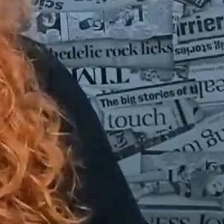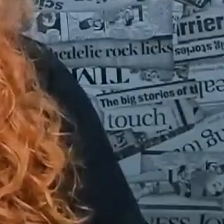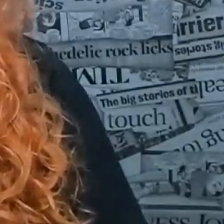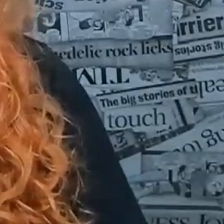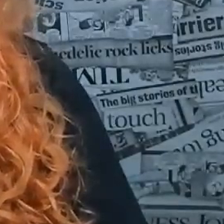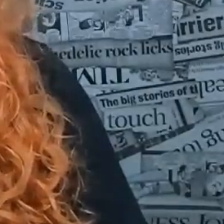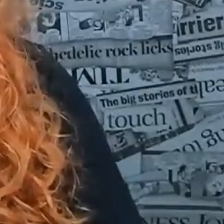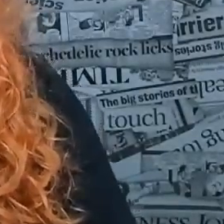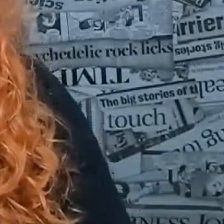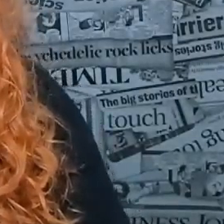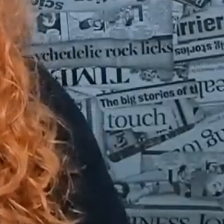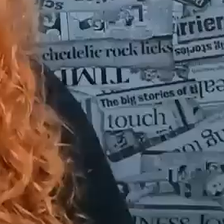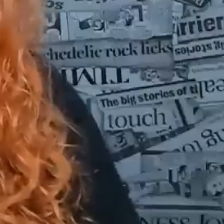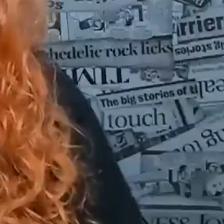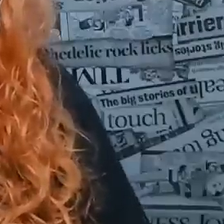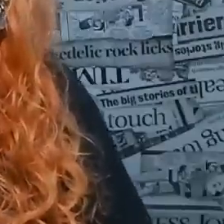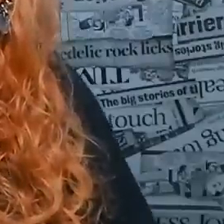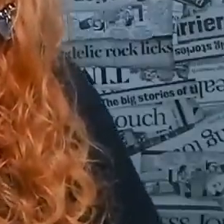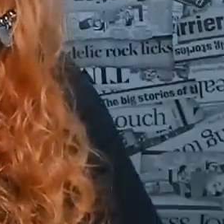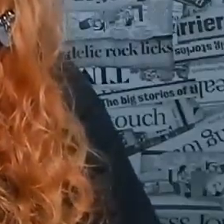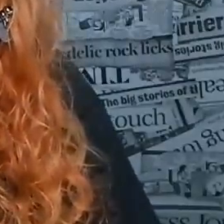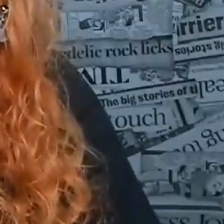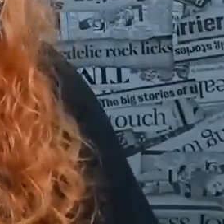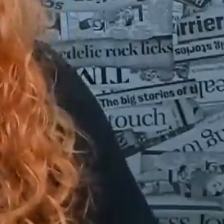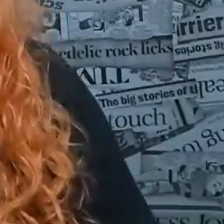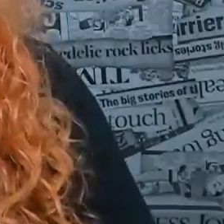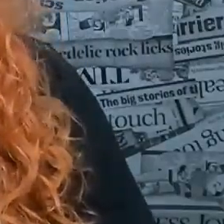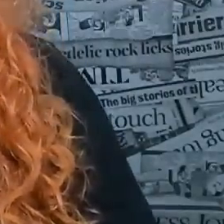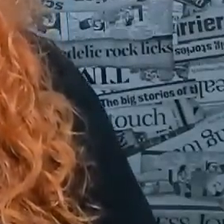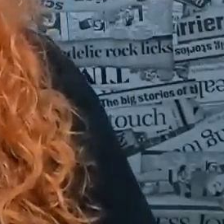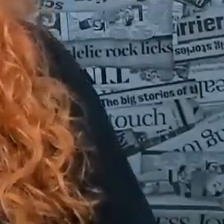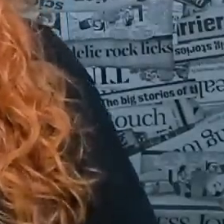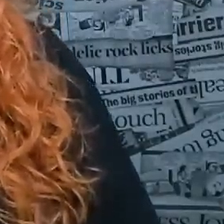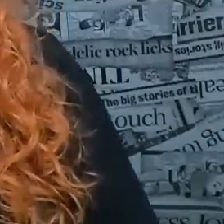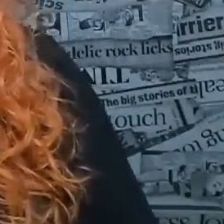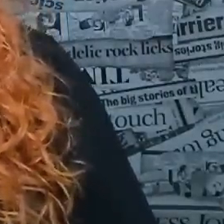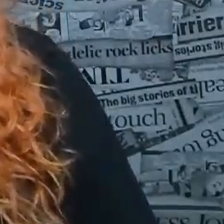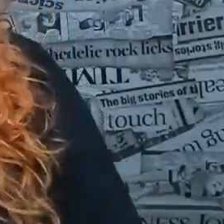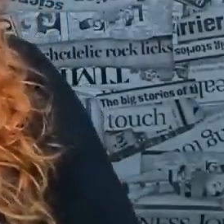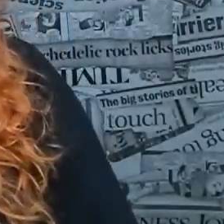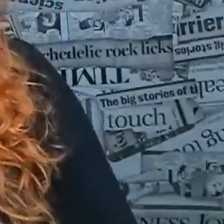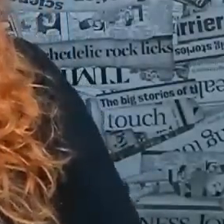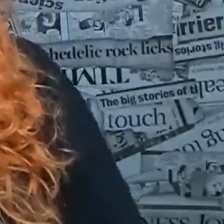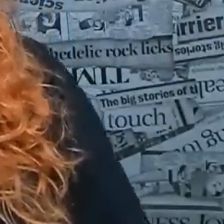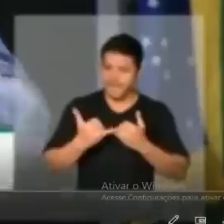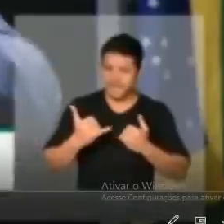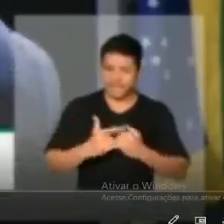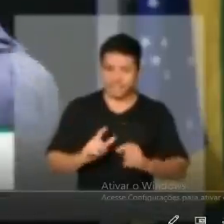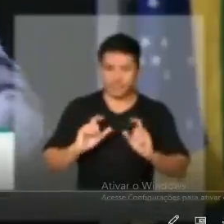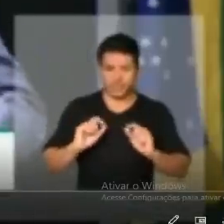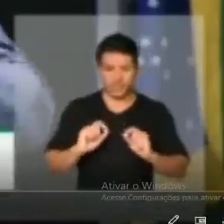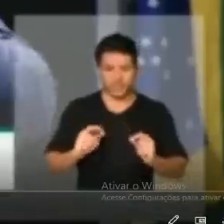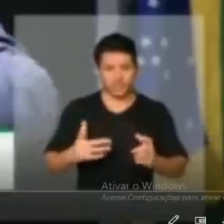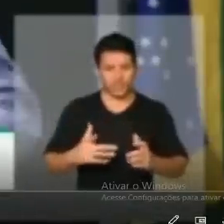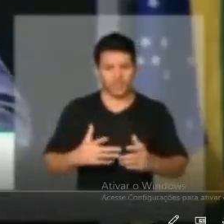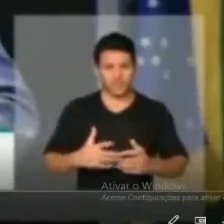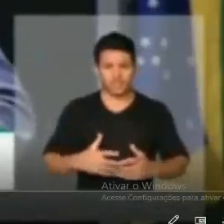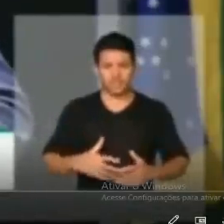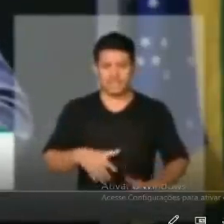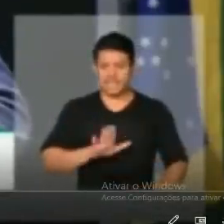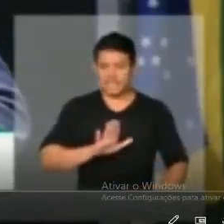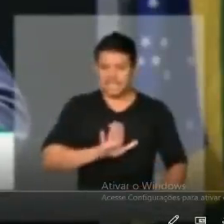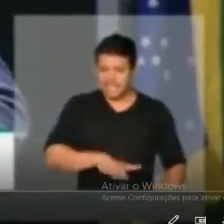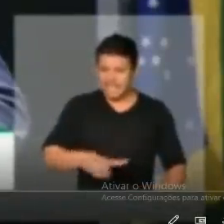claro, pela dona Joyce Pig-Hellmann, maionese enlouquecida lá, soltando morteiro. Vamos dar uma olhada. E assim nós não